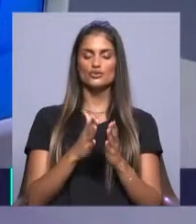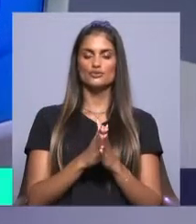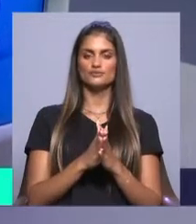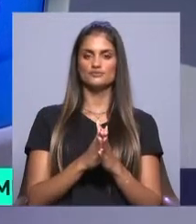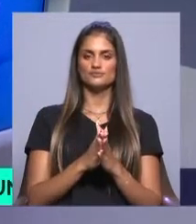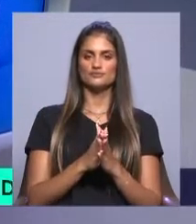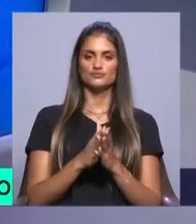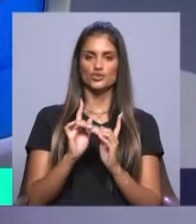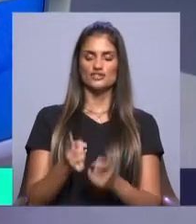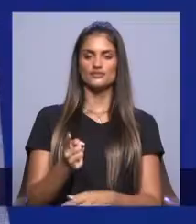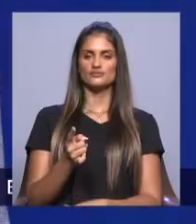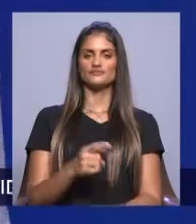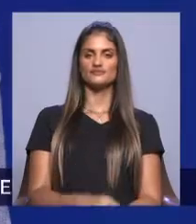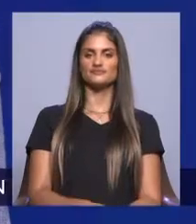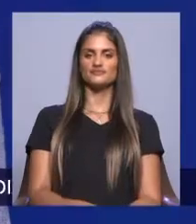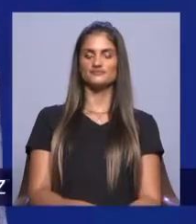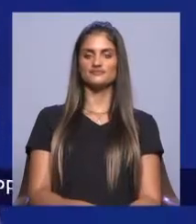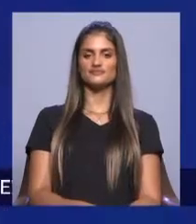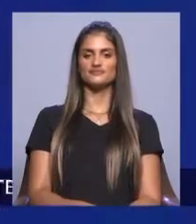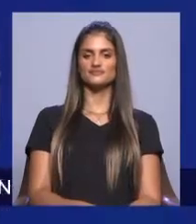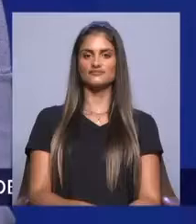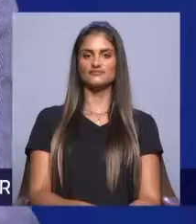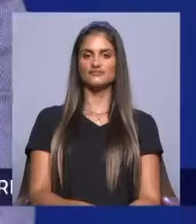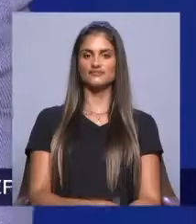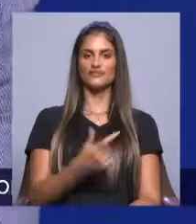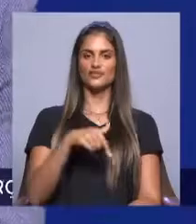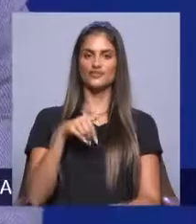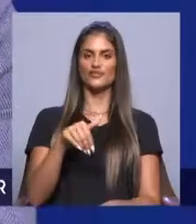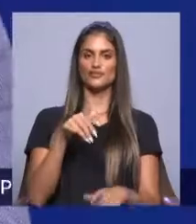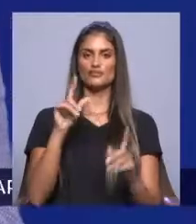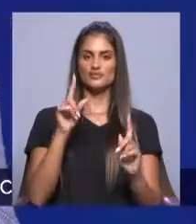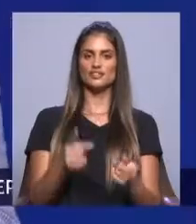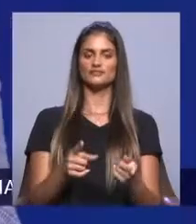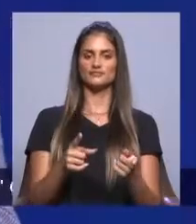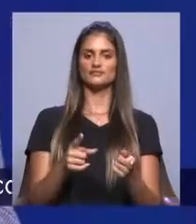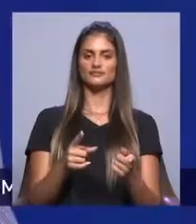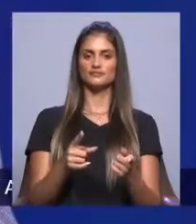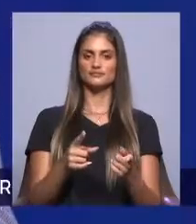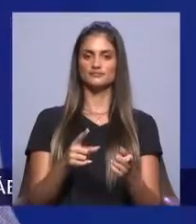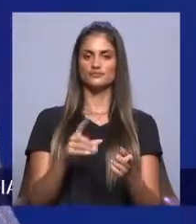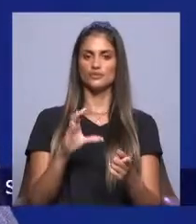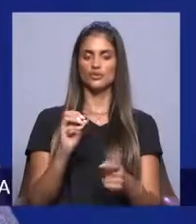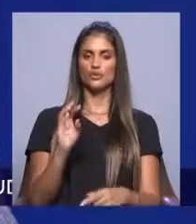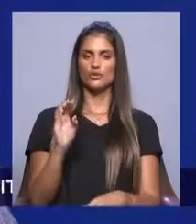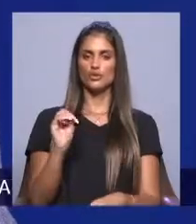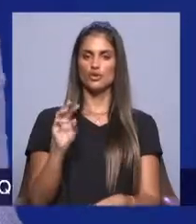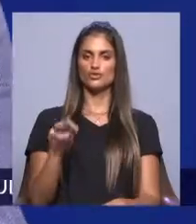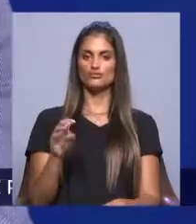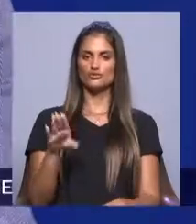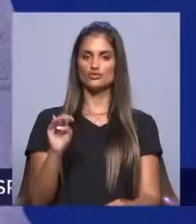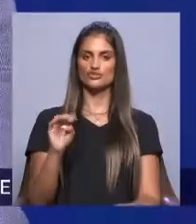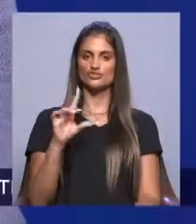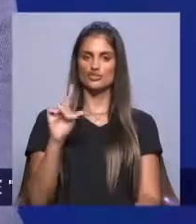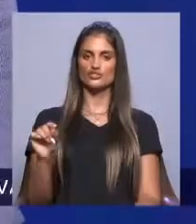No início, não vamos já exagerar, nós vamos começar pelo cosmos distante, que é o mesmo que dizer pelo